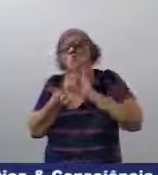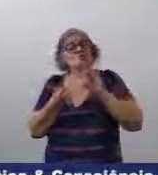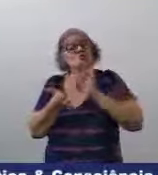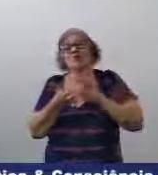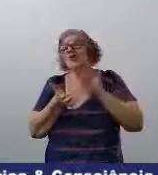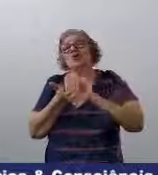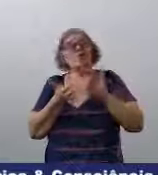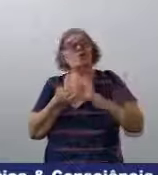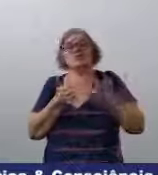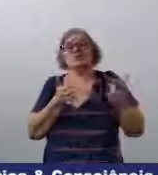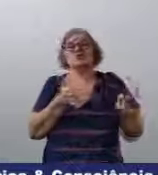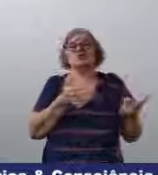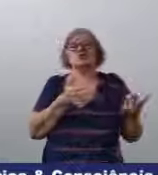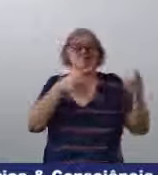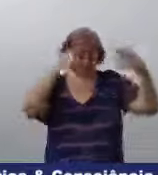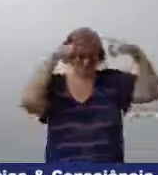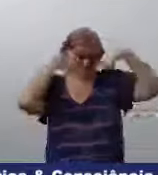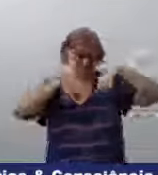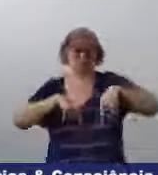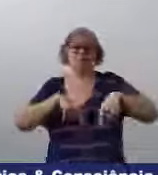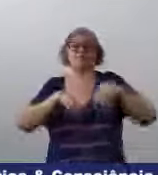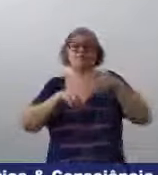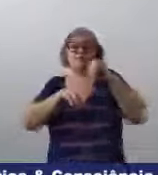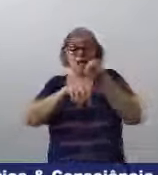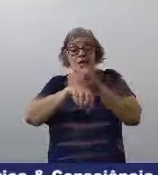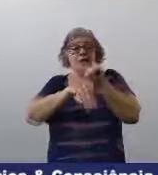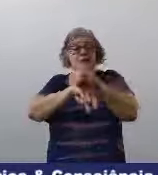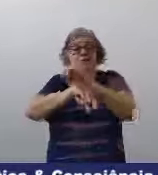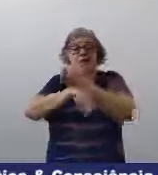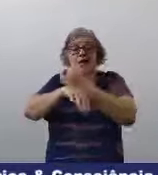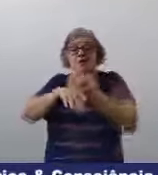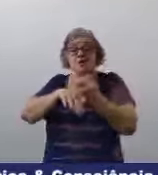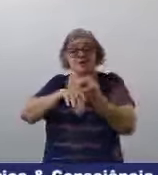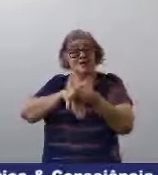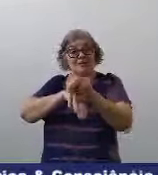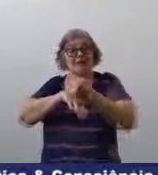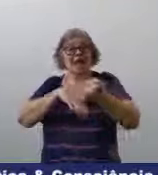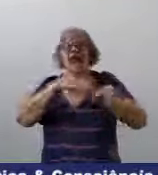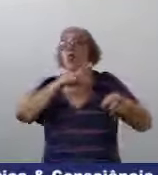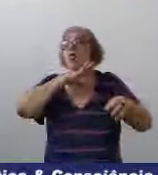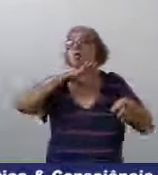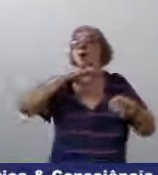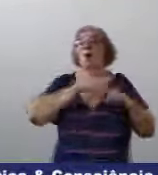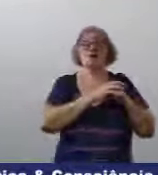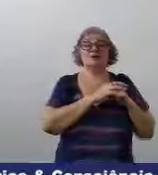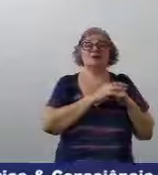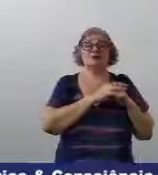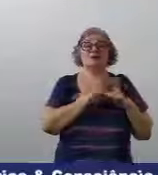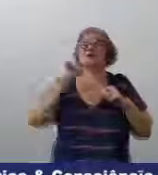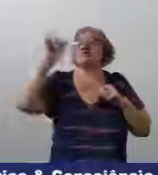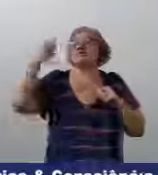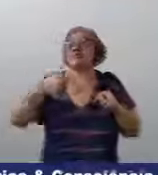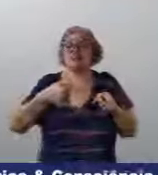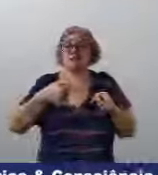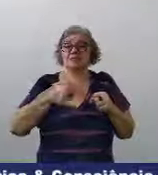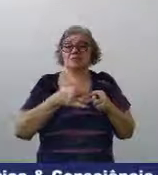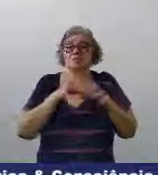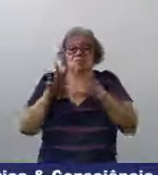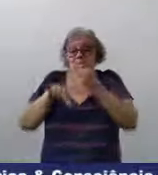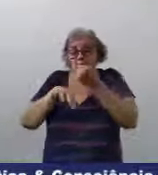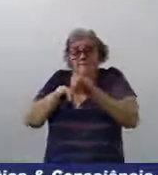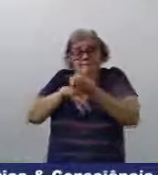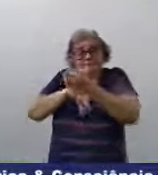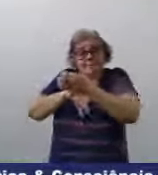crescimento e encolhimento. Se colocarmos um nutriente perto da célula, ela cresce para chegar ao nutriente. Se colocarmos